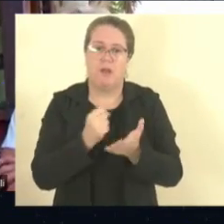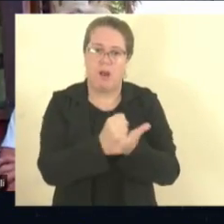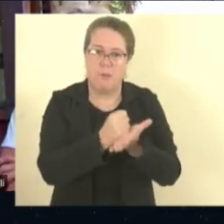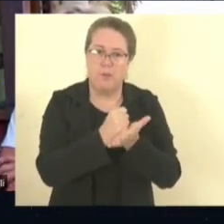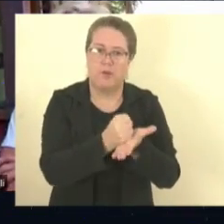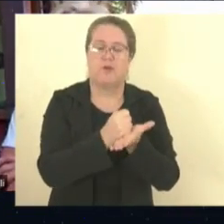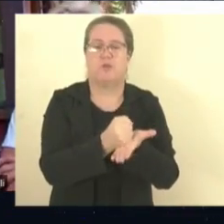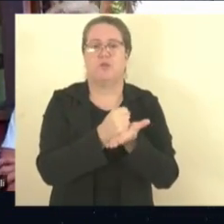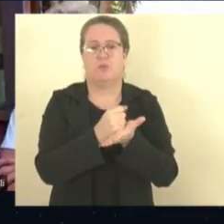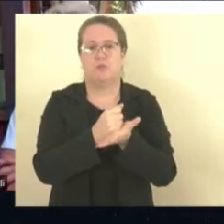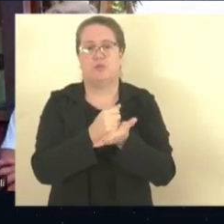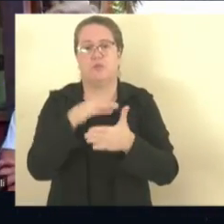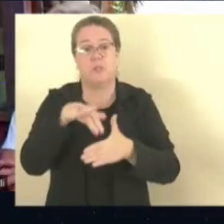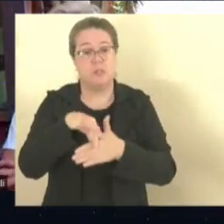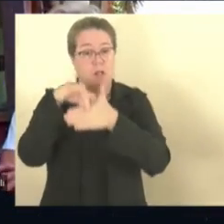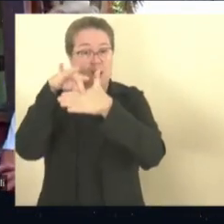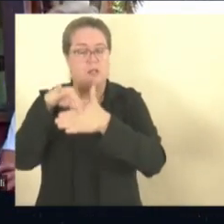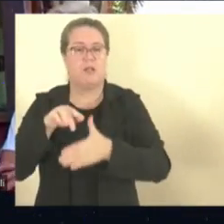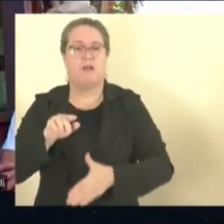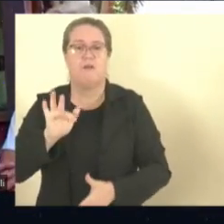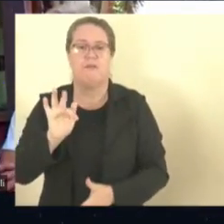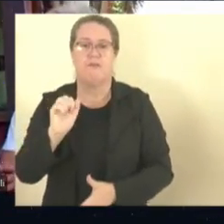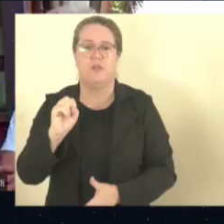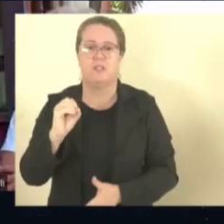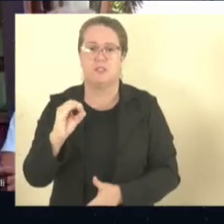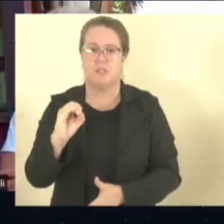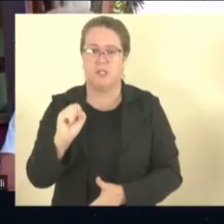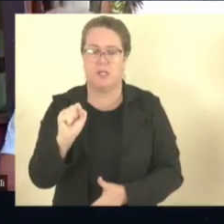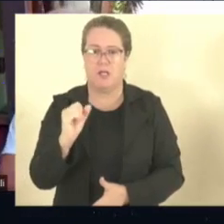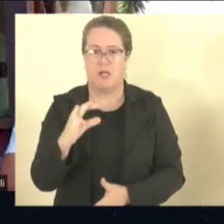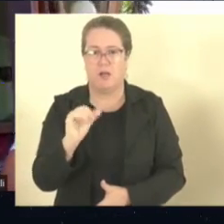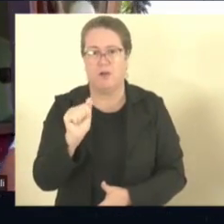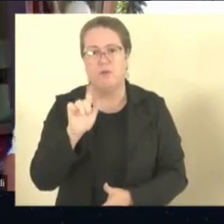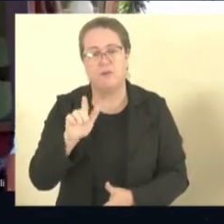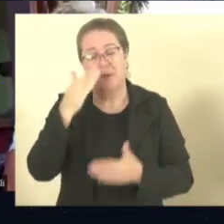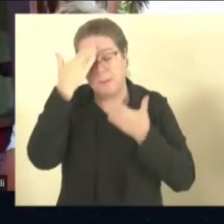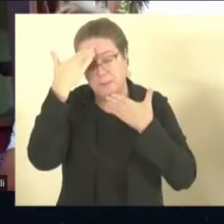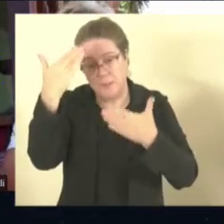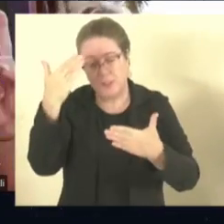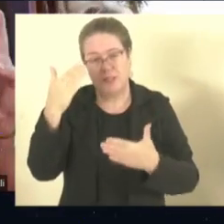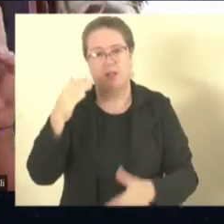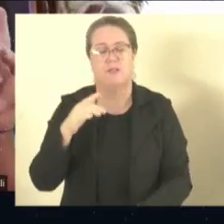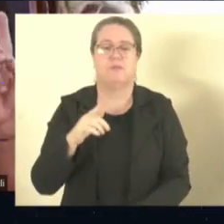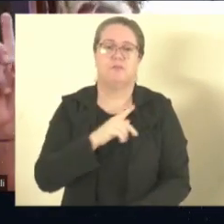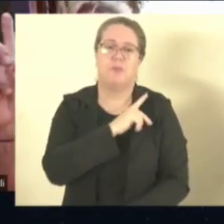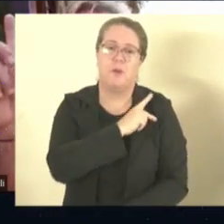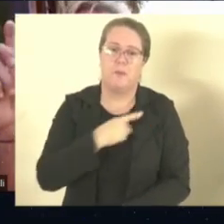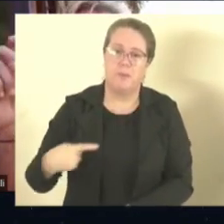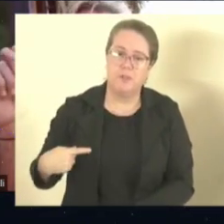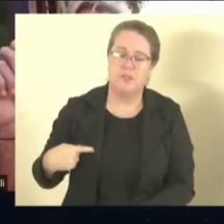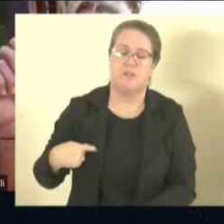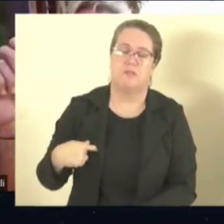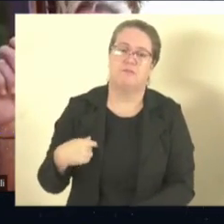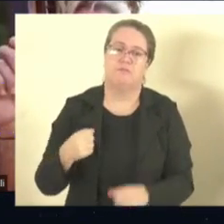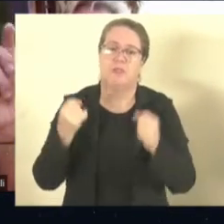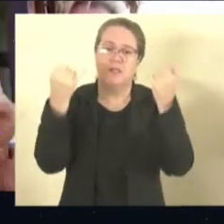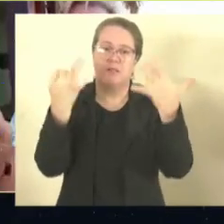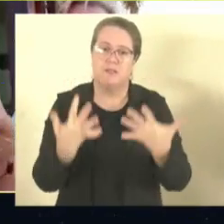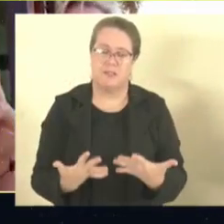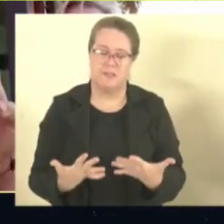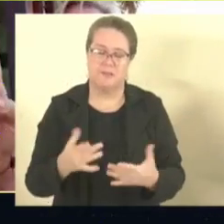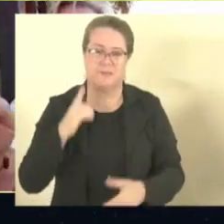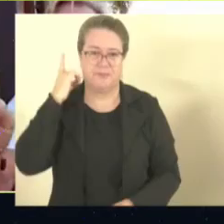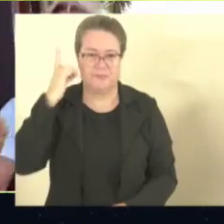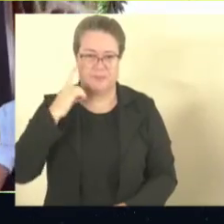fiscal tão exitosa, tão exemplar do Estado do Espírito Santo. Obrigado, presidente Mazinho, espero ter podido esclarecer os demais deputados.